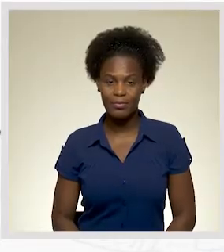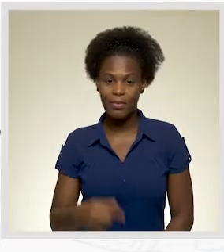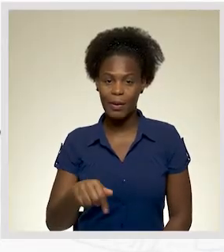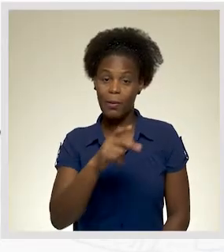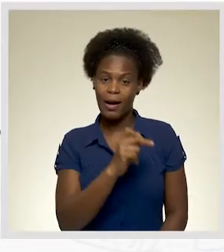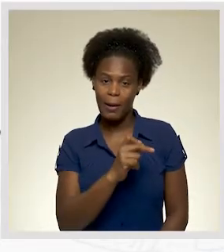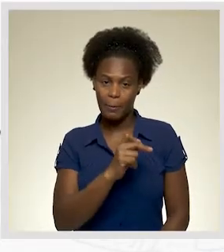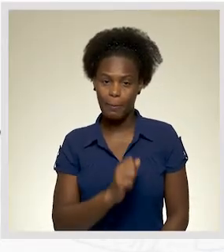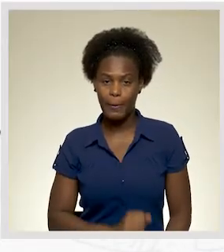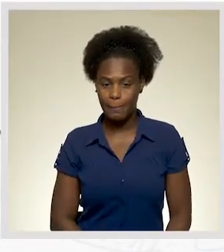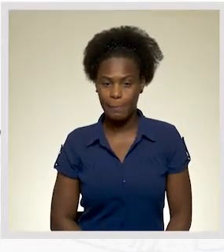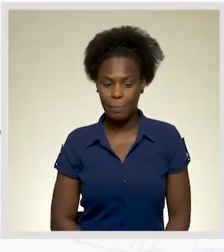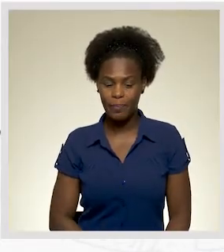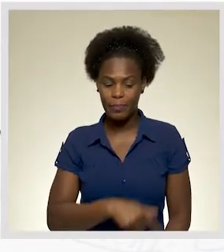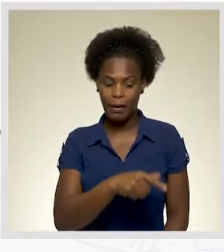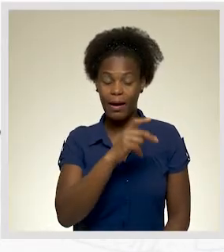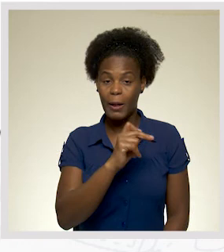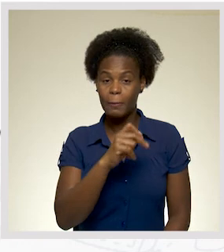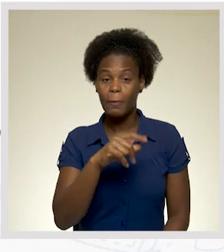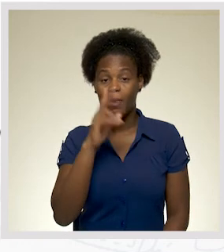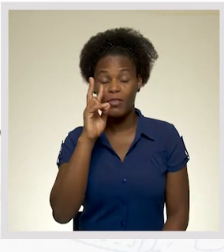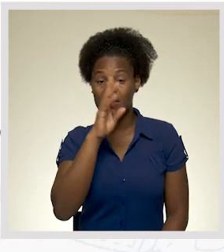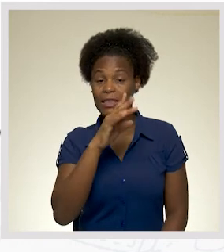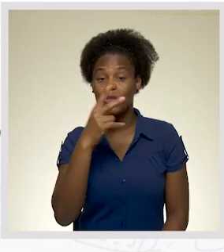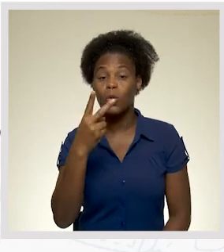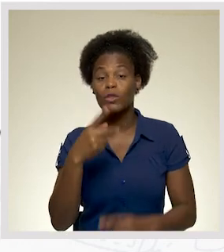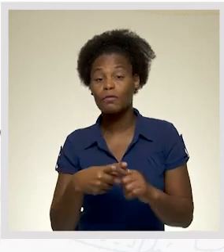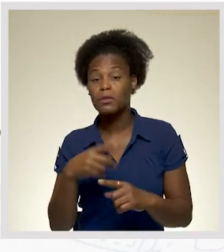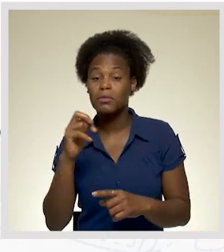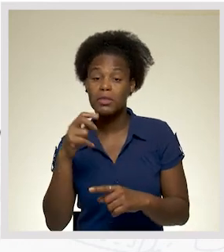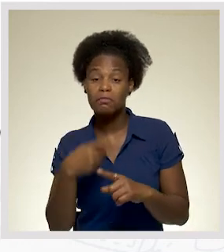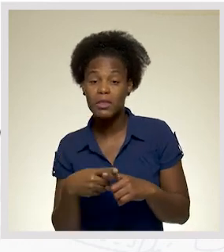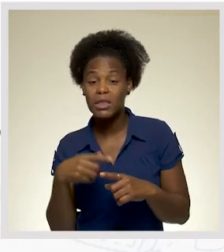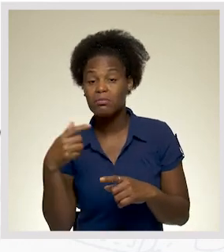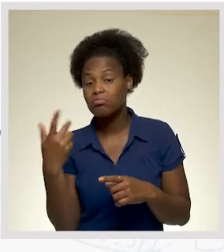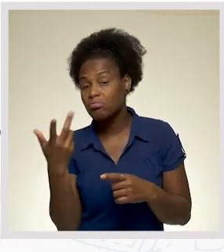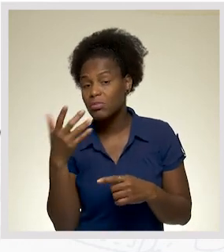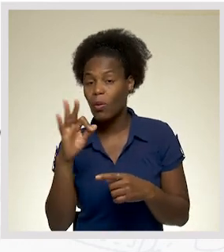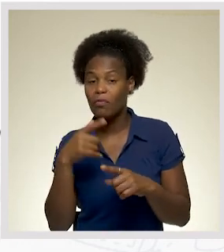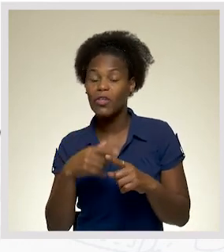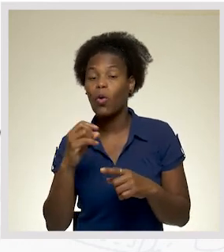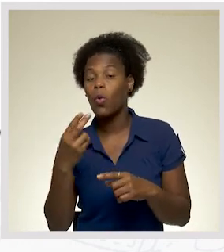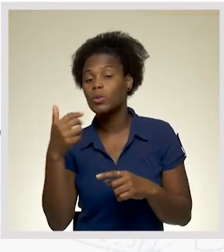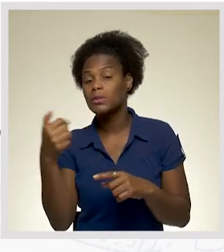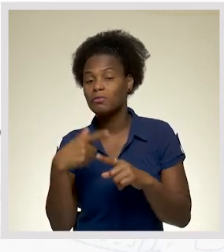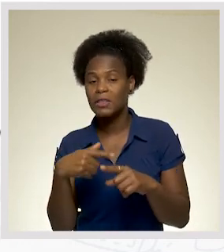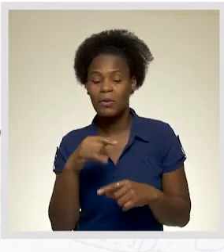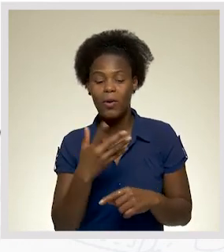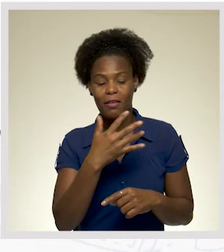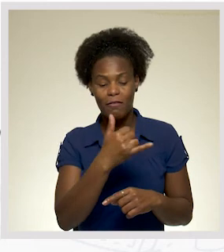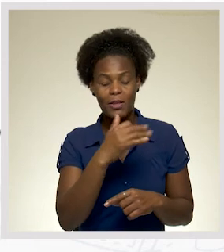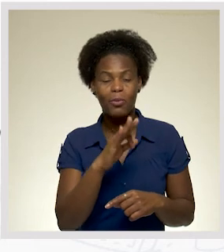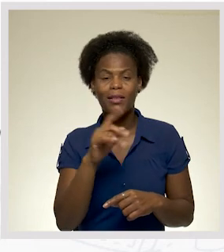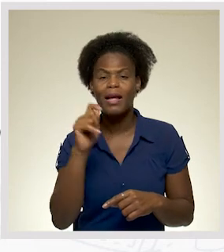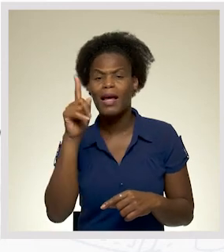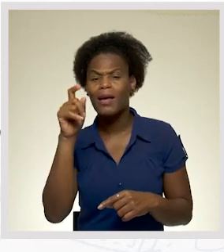Então, a linha A. Vamos ver se é a expressão dobro, triplo, quádruplo ou quíntuplo que fica.